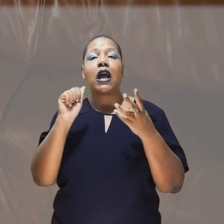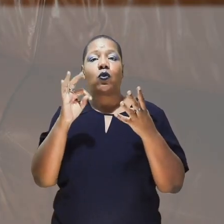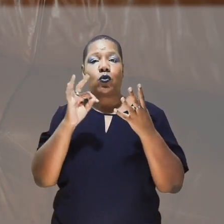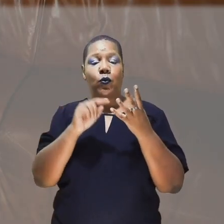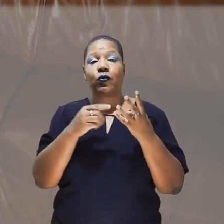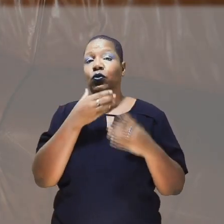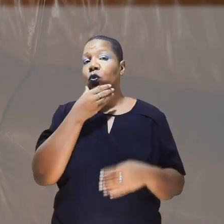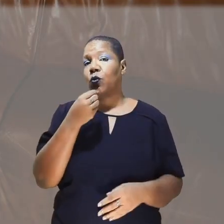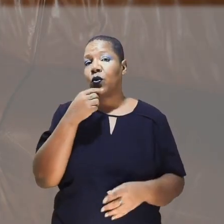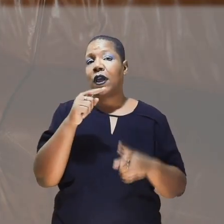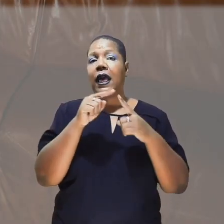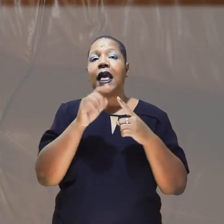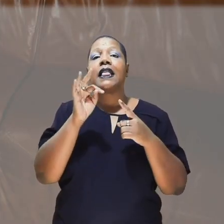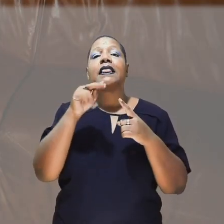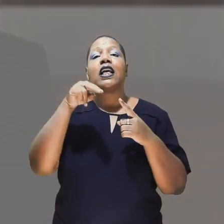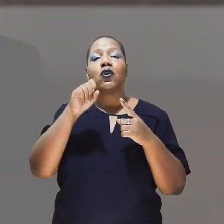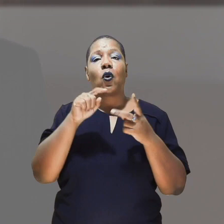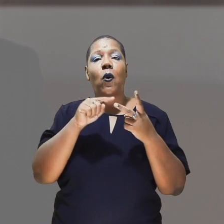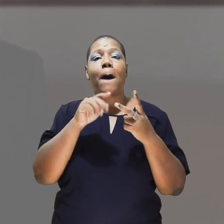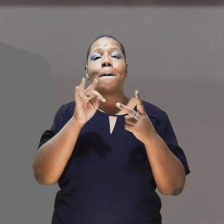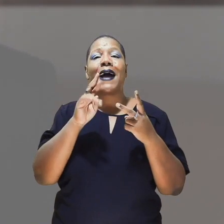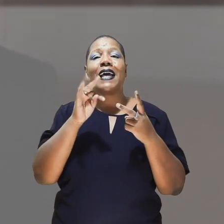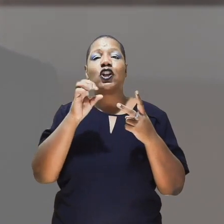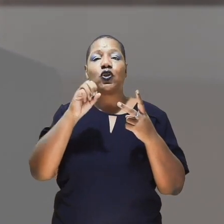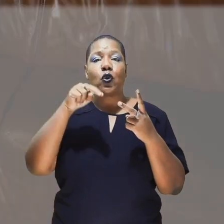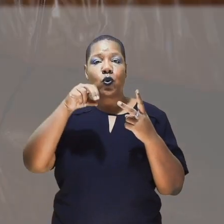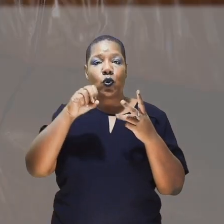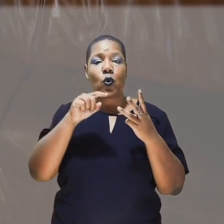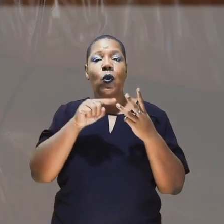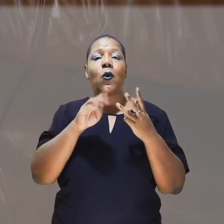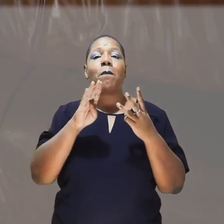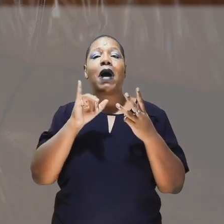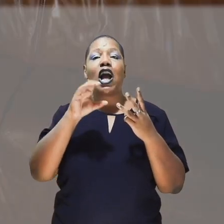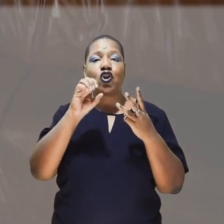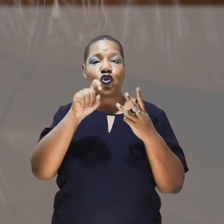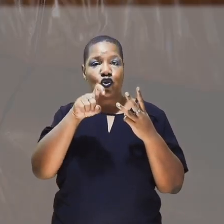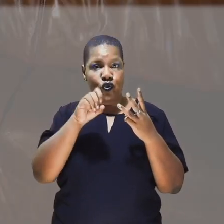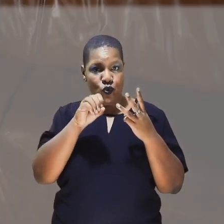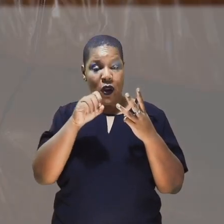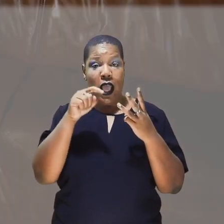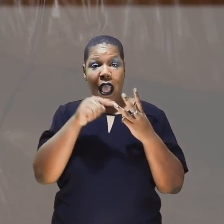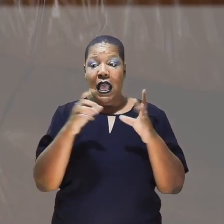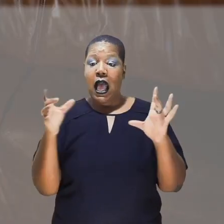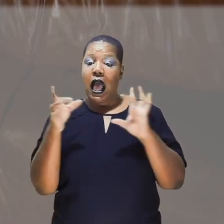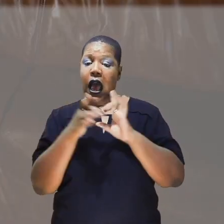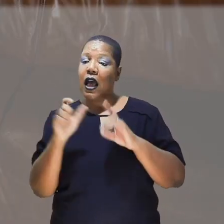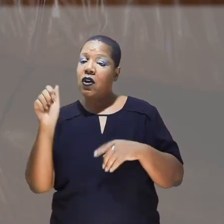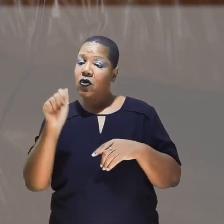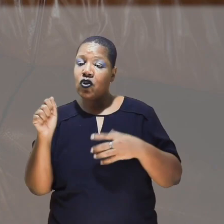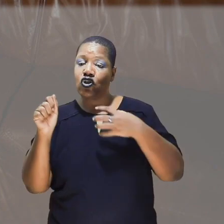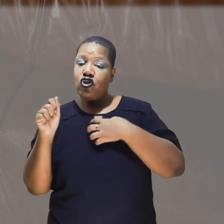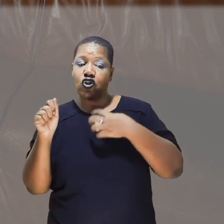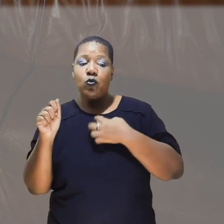tenor, barítono e baixo. Convencionaram-se também associações entre esses tipos de vozes e os tipos